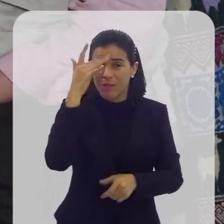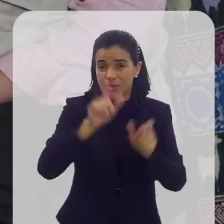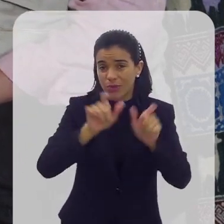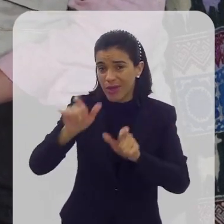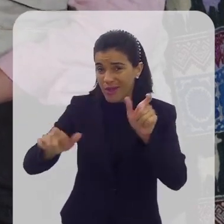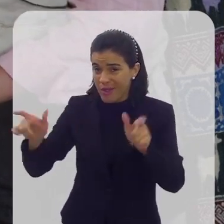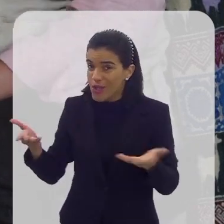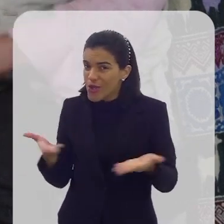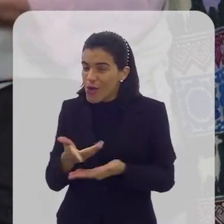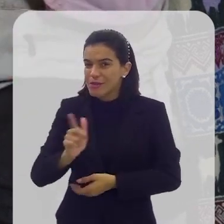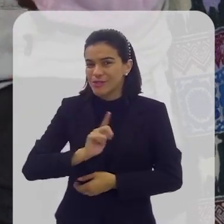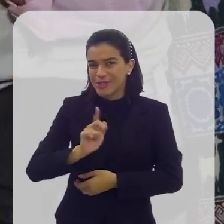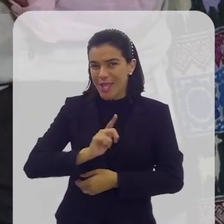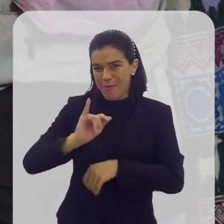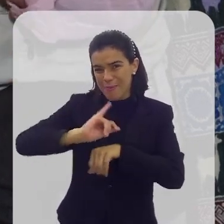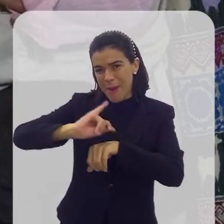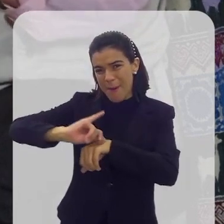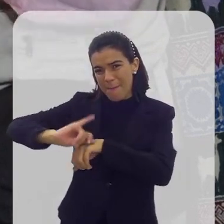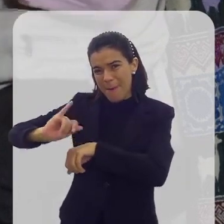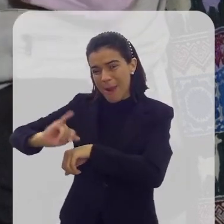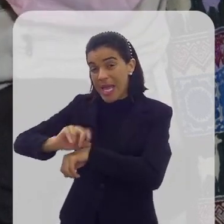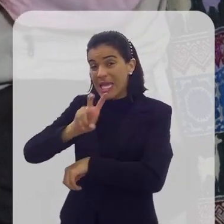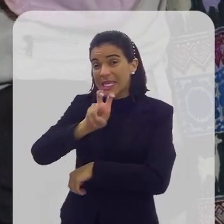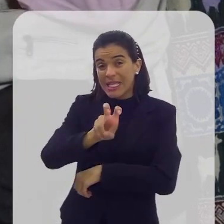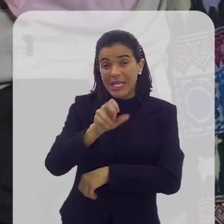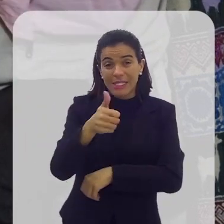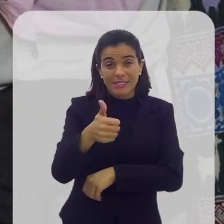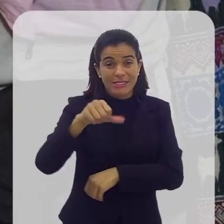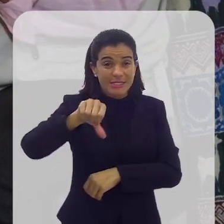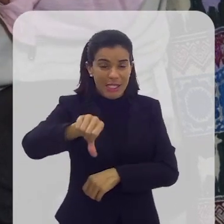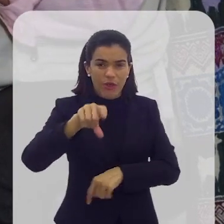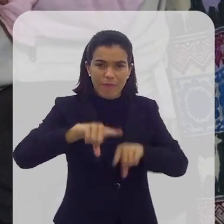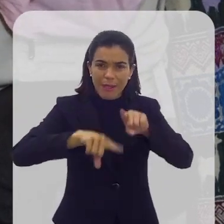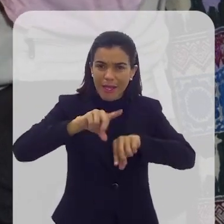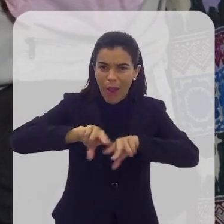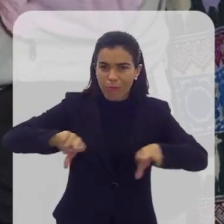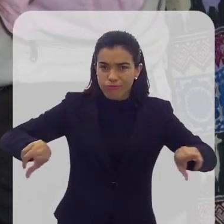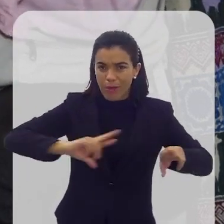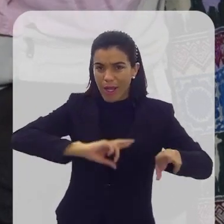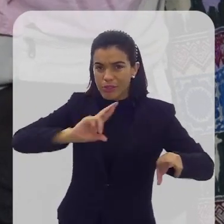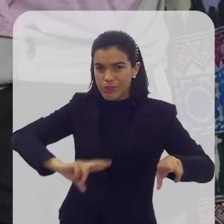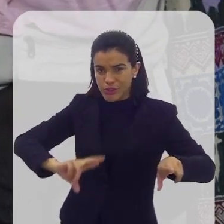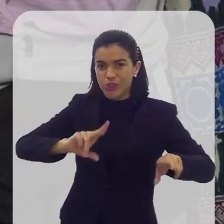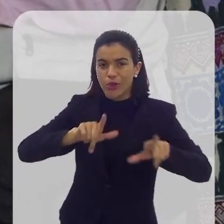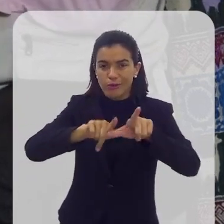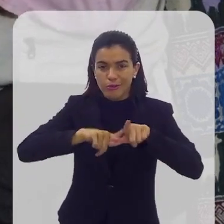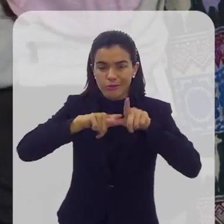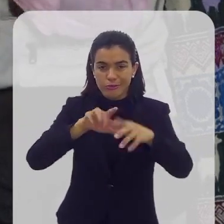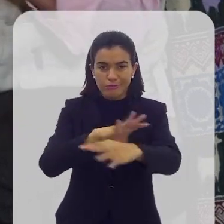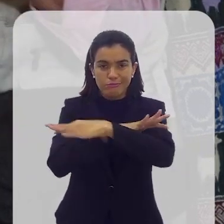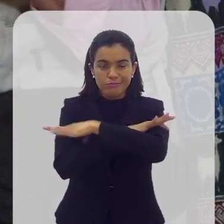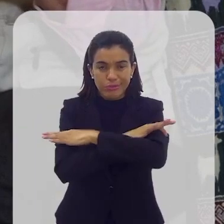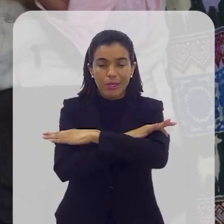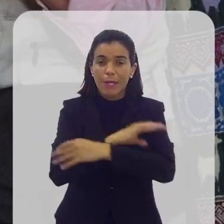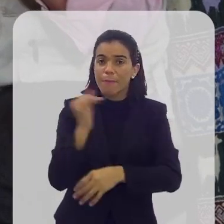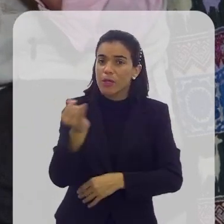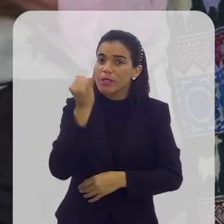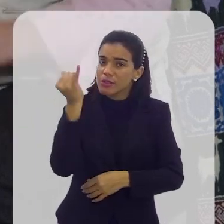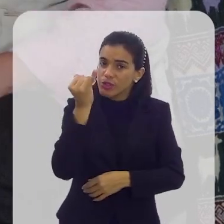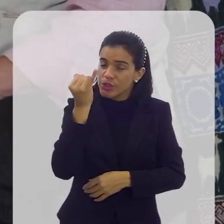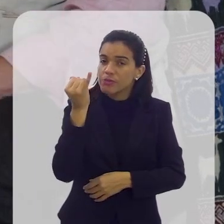essas pautas estão registradas nessa coleção Memória da Constituinte. E mais recentemente, no que se refere ao